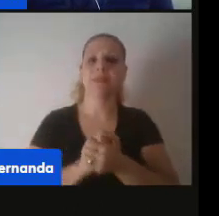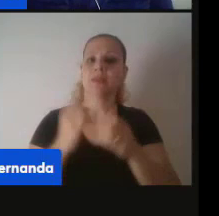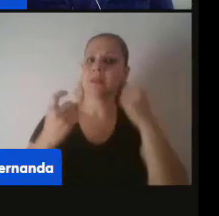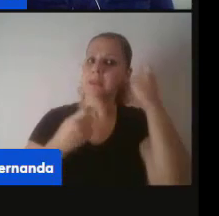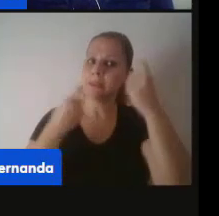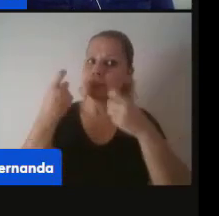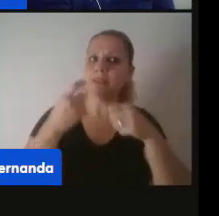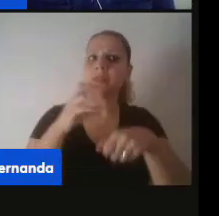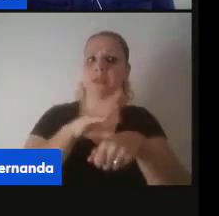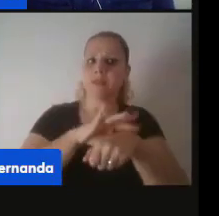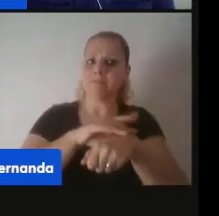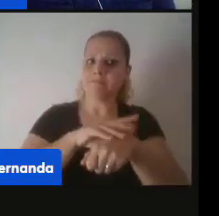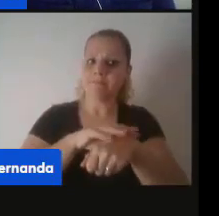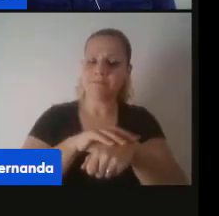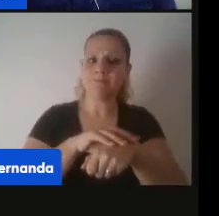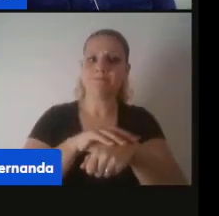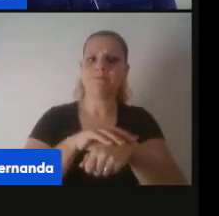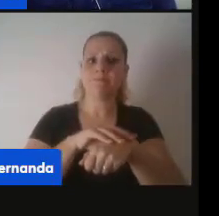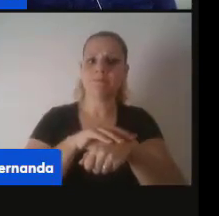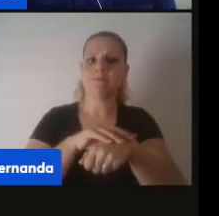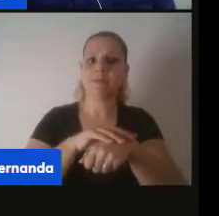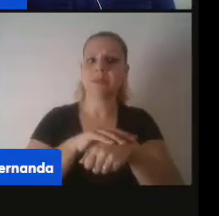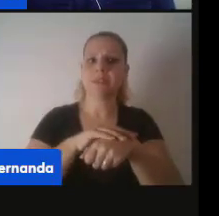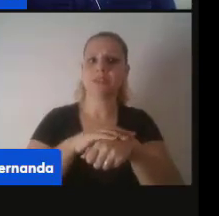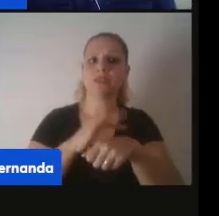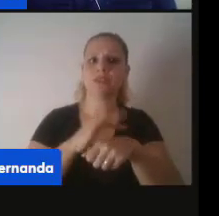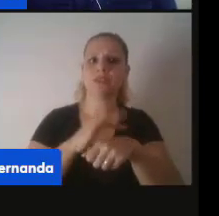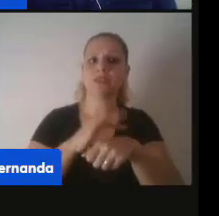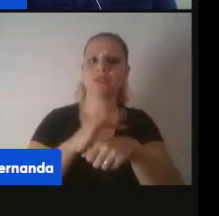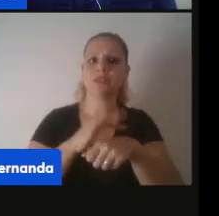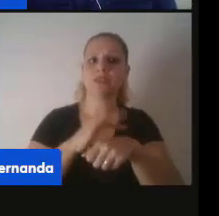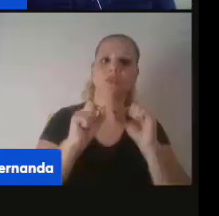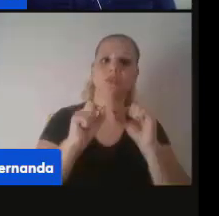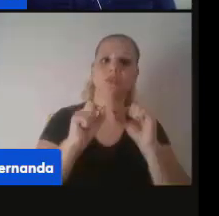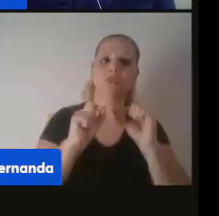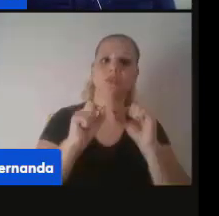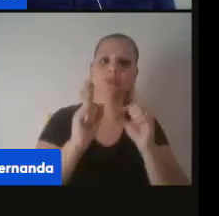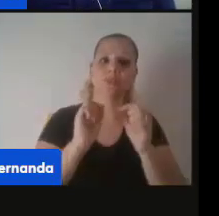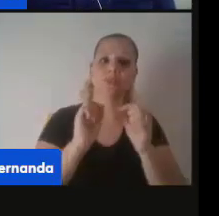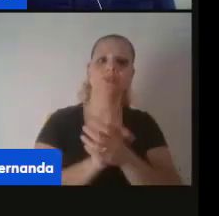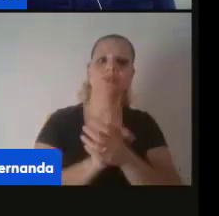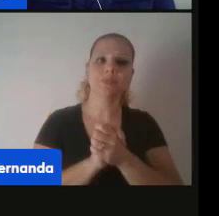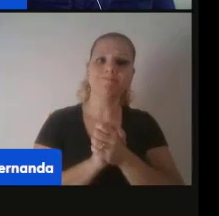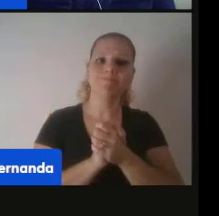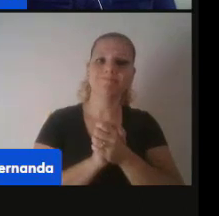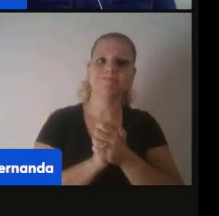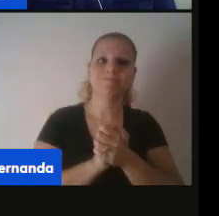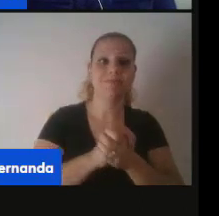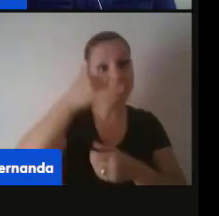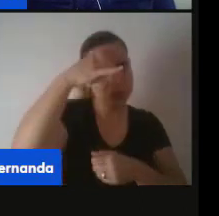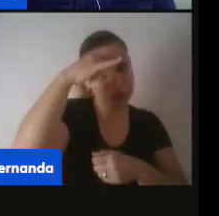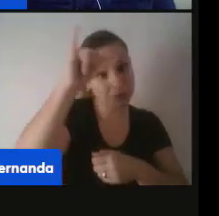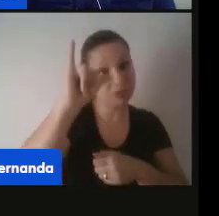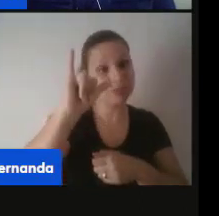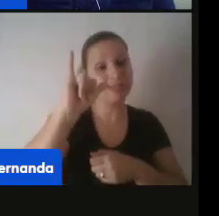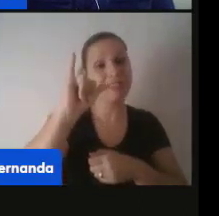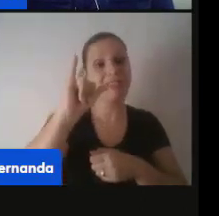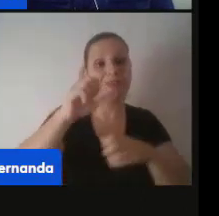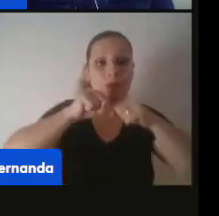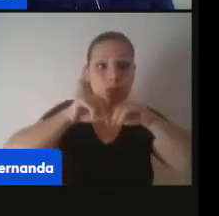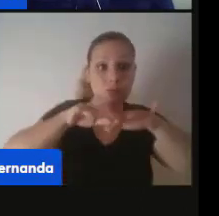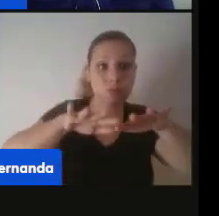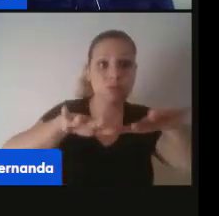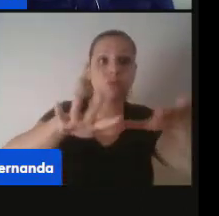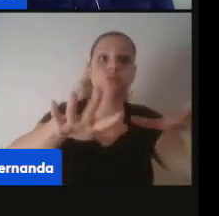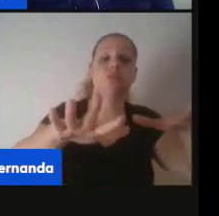e eventualmente a gente vai ter uma epidemia mais cedo ou mais tarde. Então, a gente trabalha para que haja epidemia